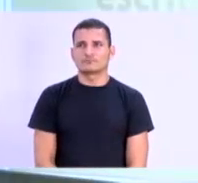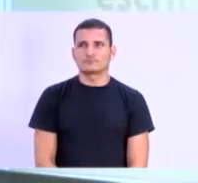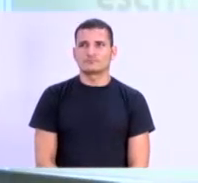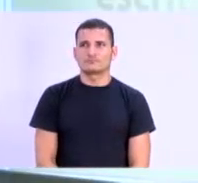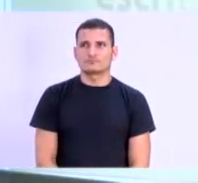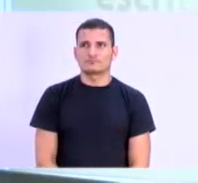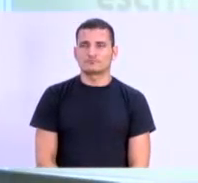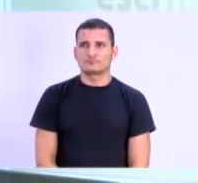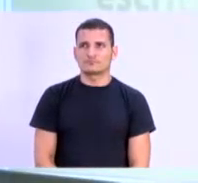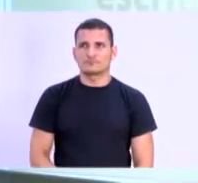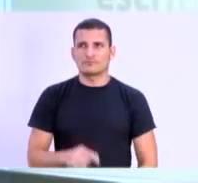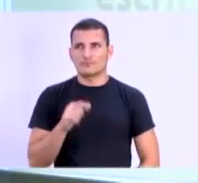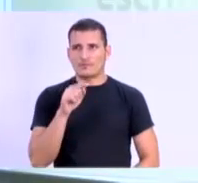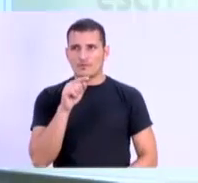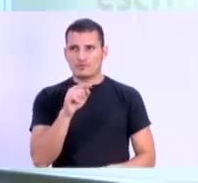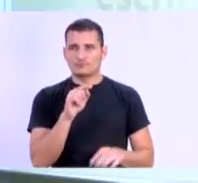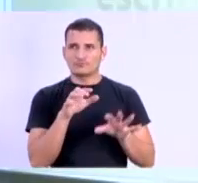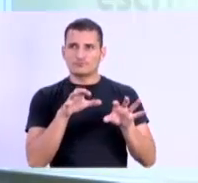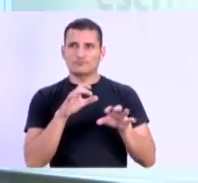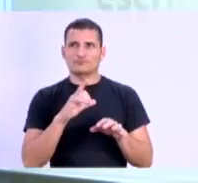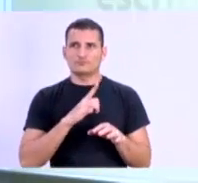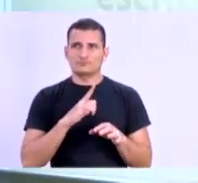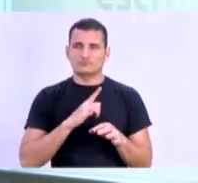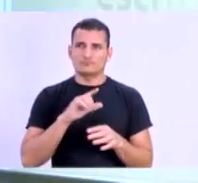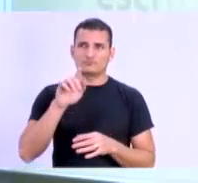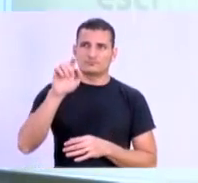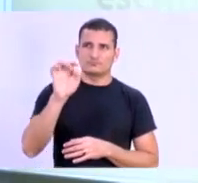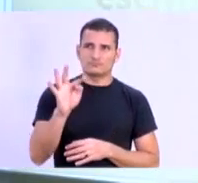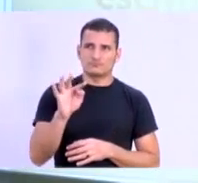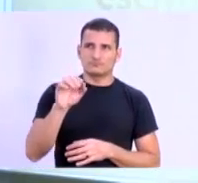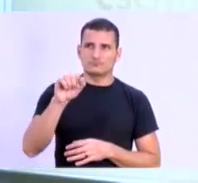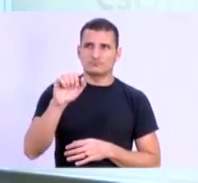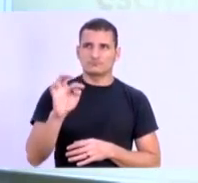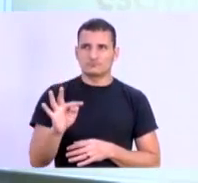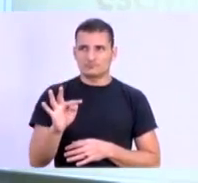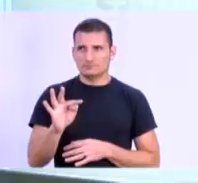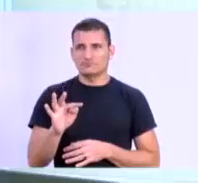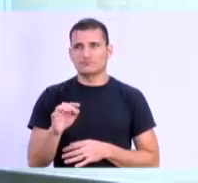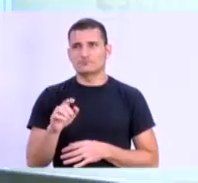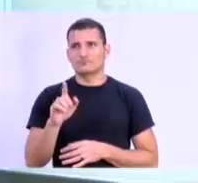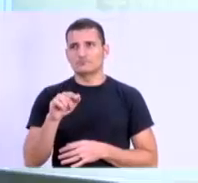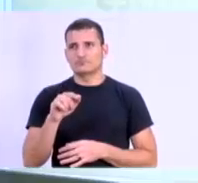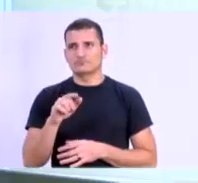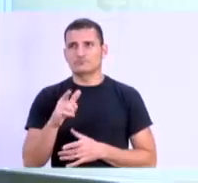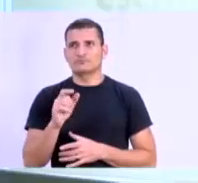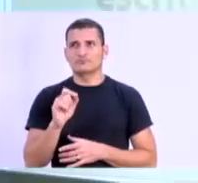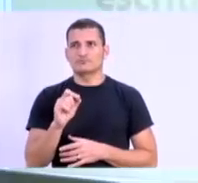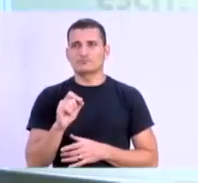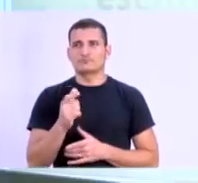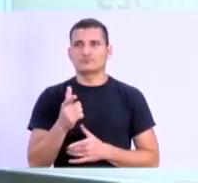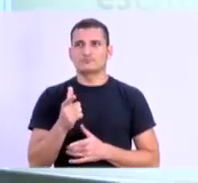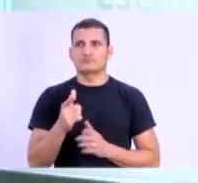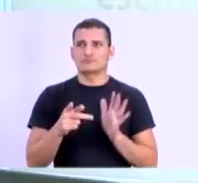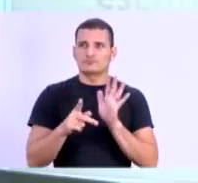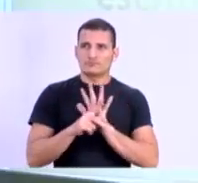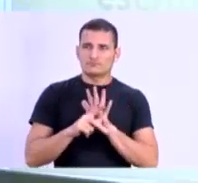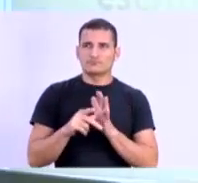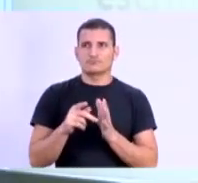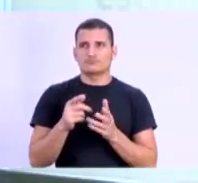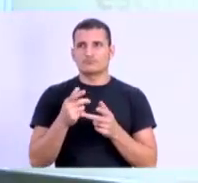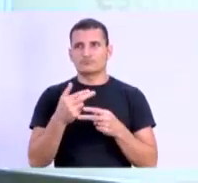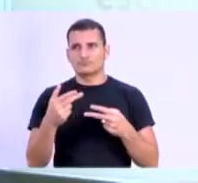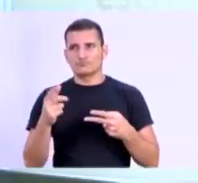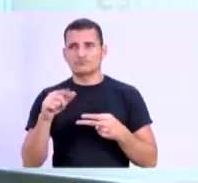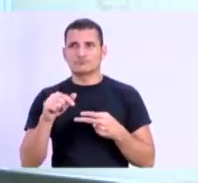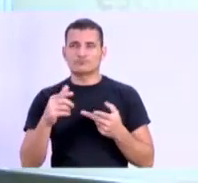Geralmente, essas características que tem implementado o get-set são características que fazem parte da interface do objeto, quer dizer, são características